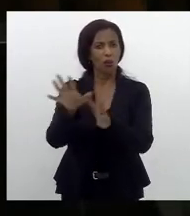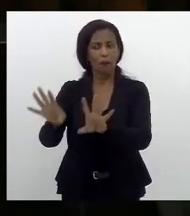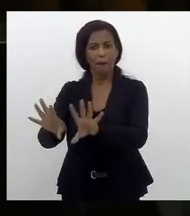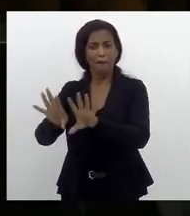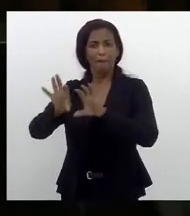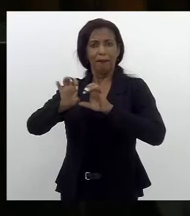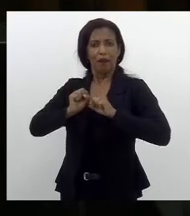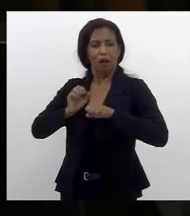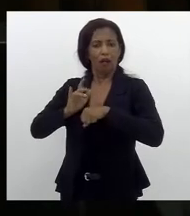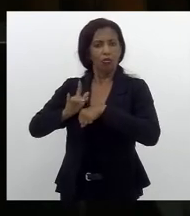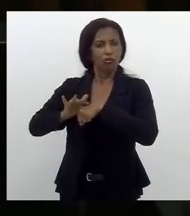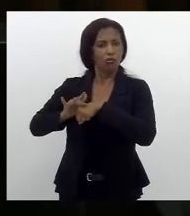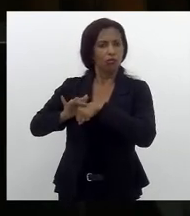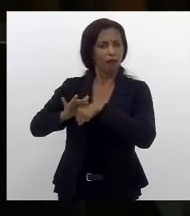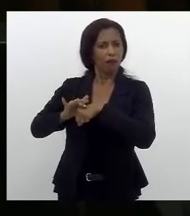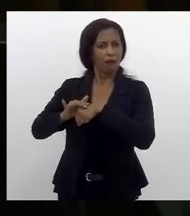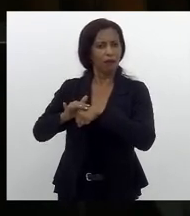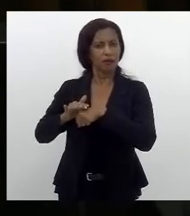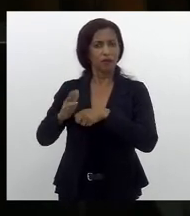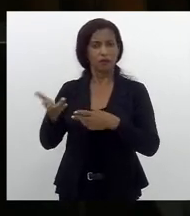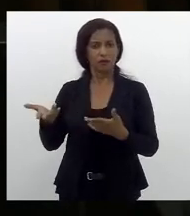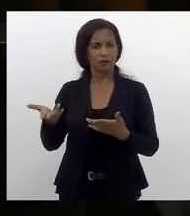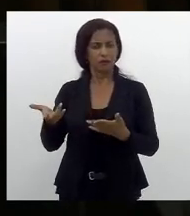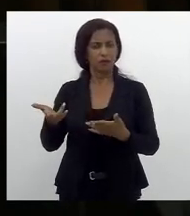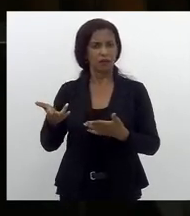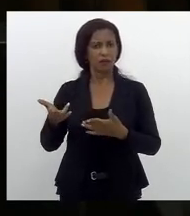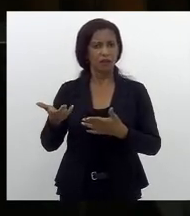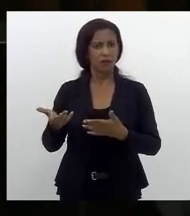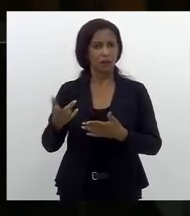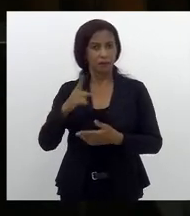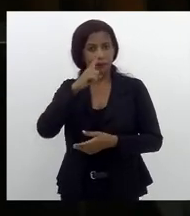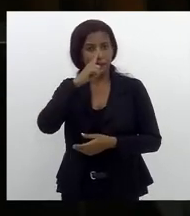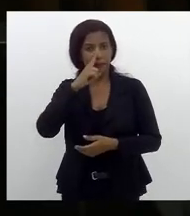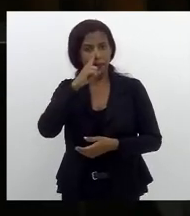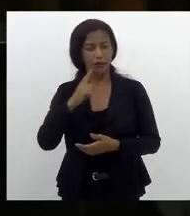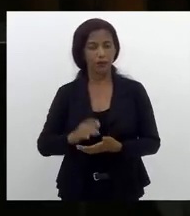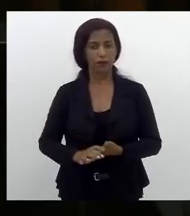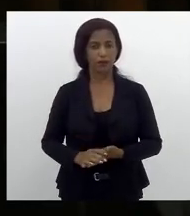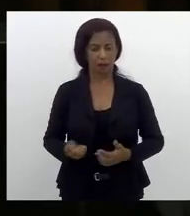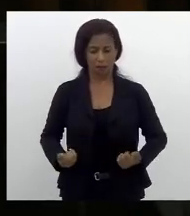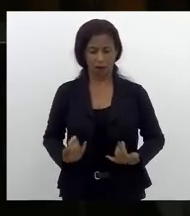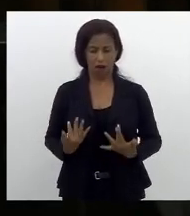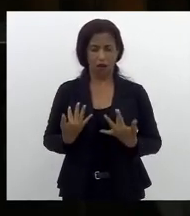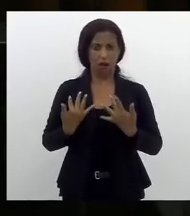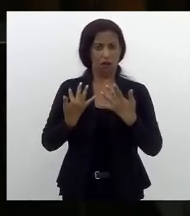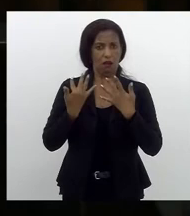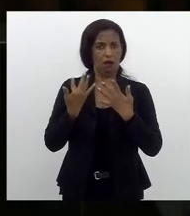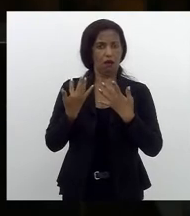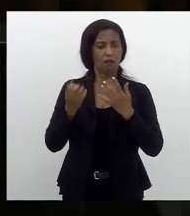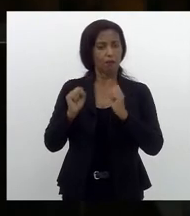contaminar por alguma doença infecto-contagiosa.